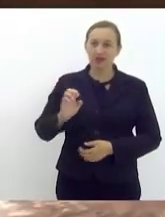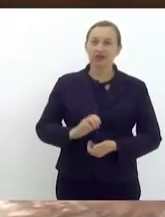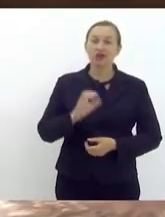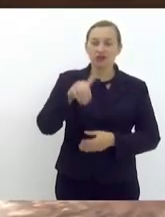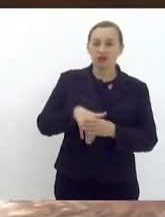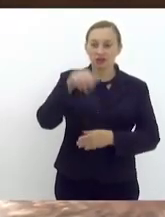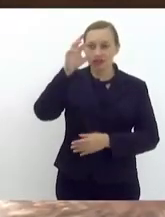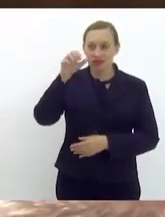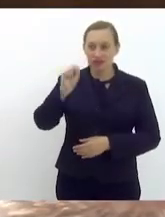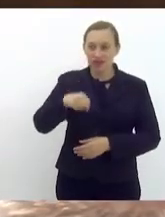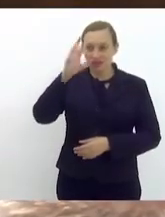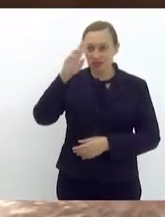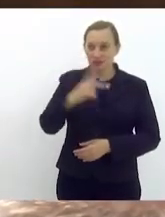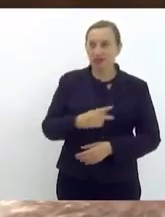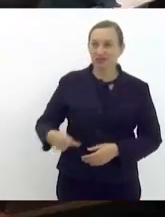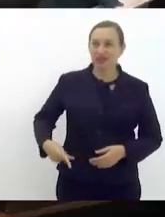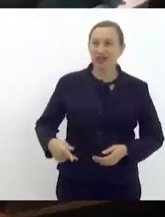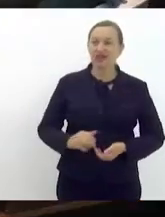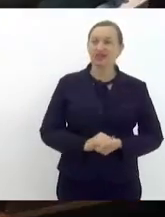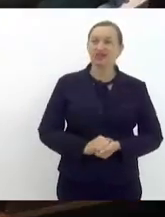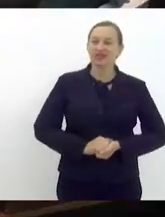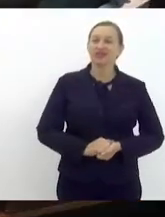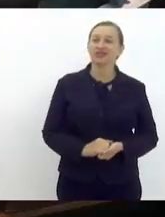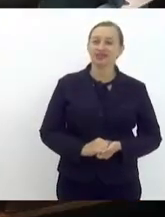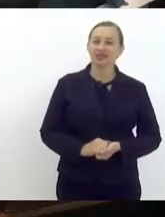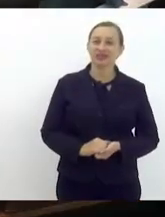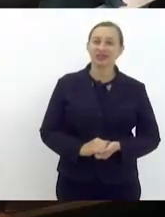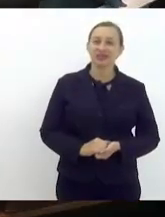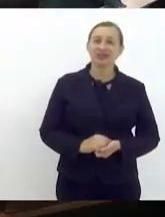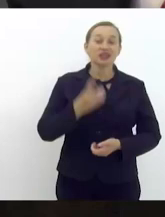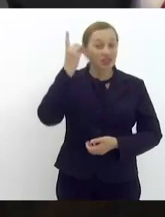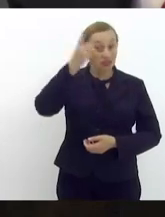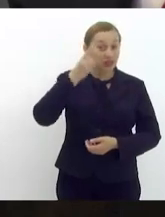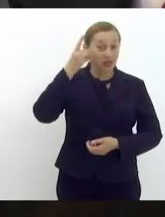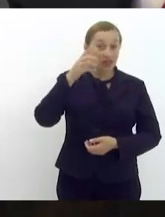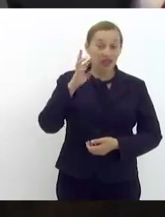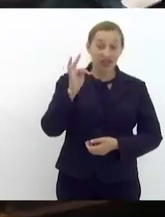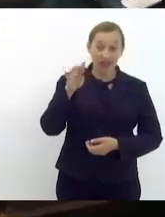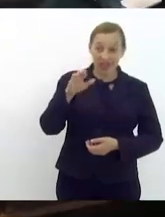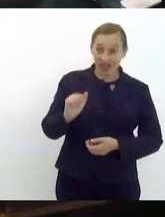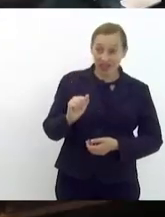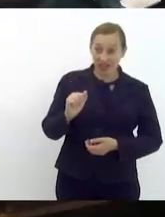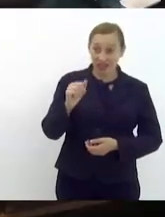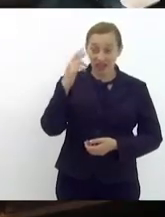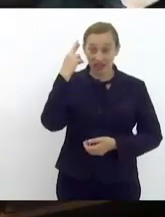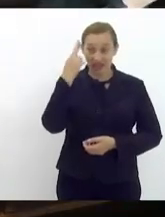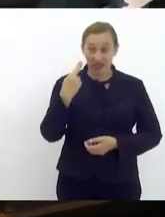Voto sim, presidente. Meu amigo Charles Batista. Deputada Renata Souza.